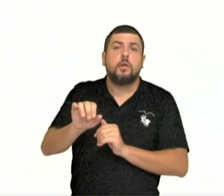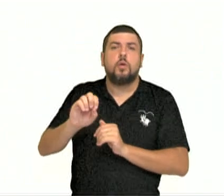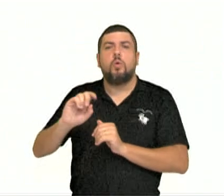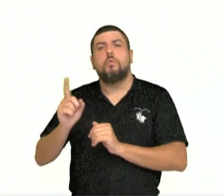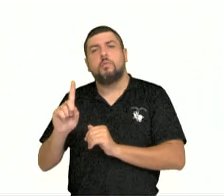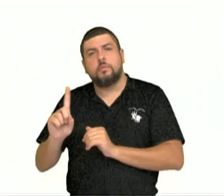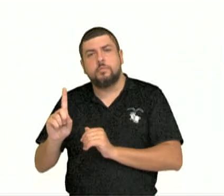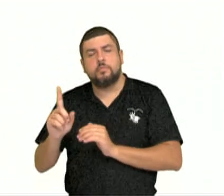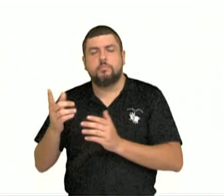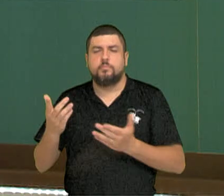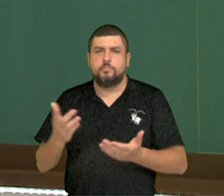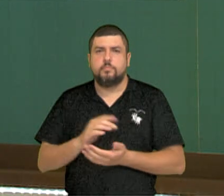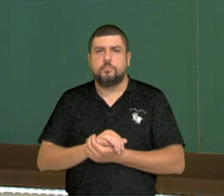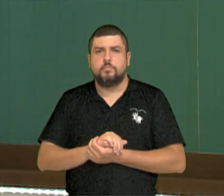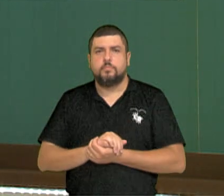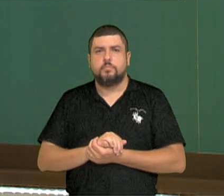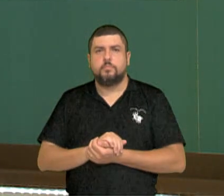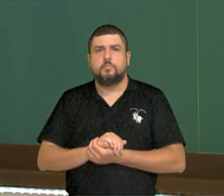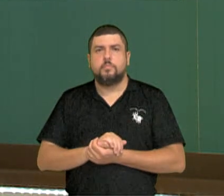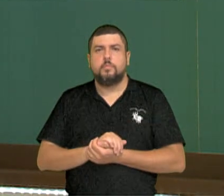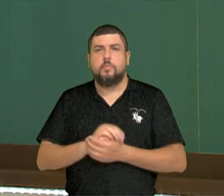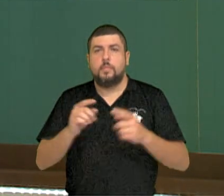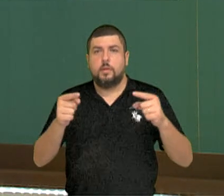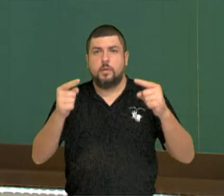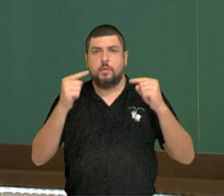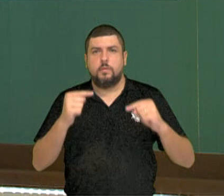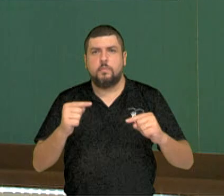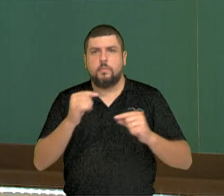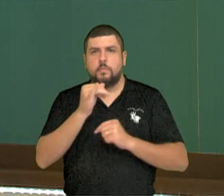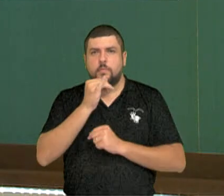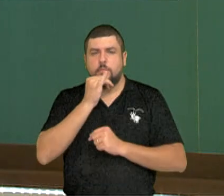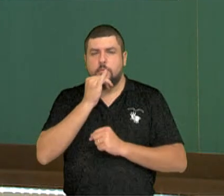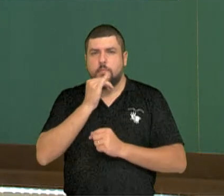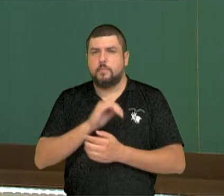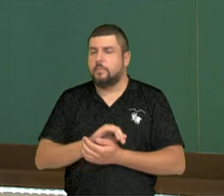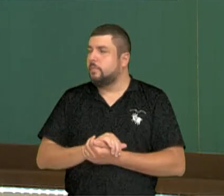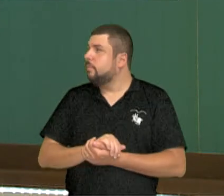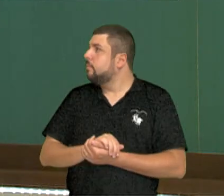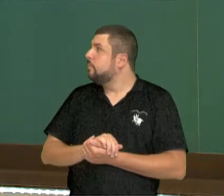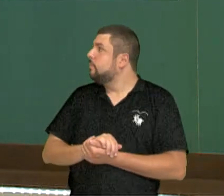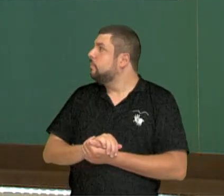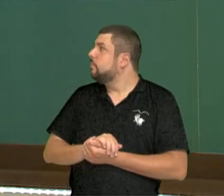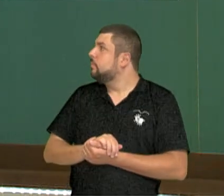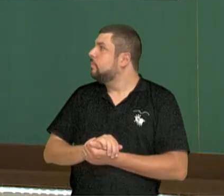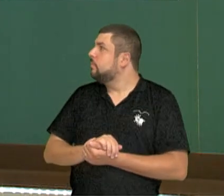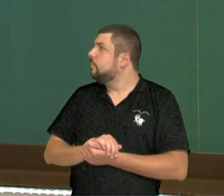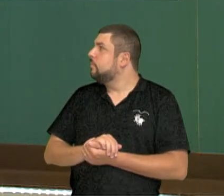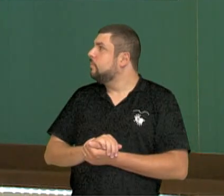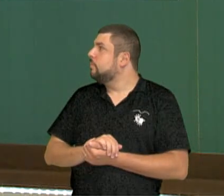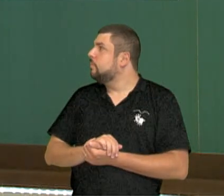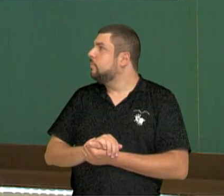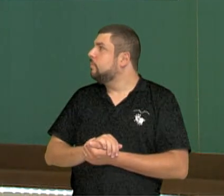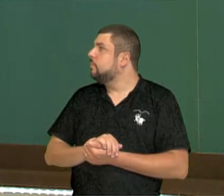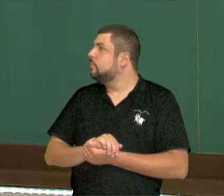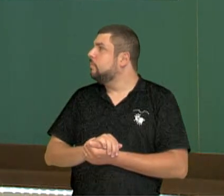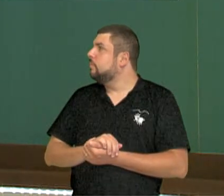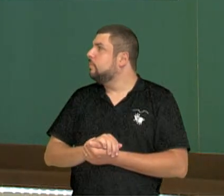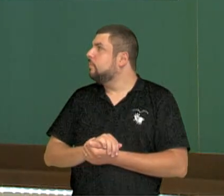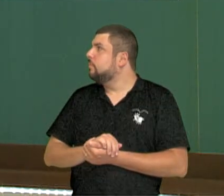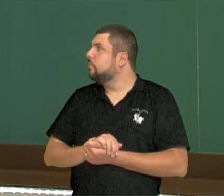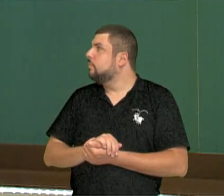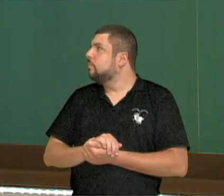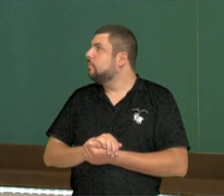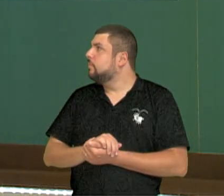presente subjuntivo. No exemplo abaixo, temos assim, no sigam estas